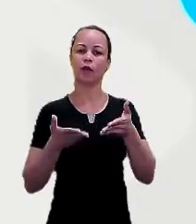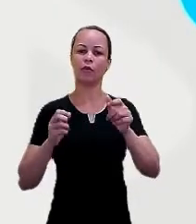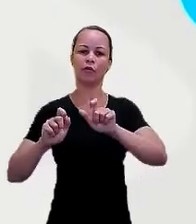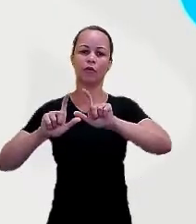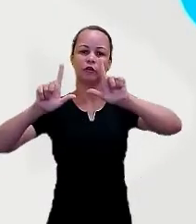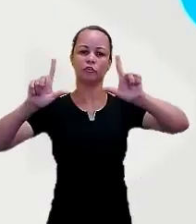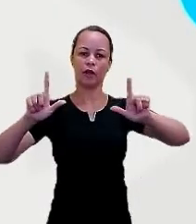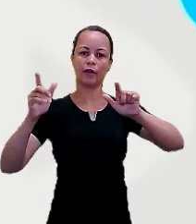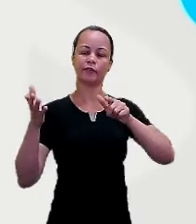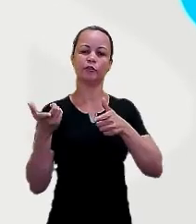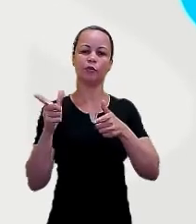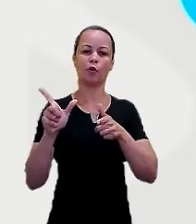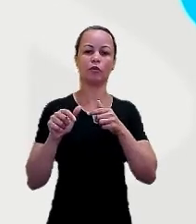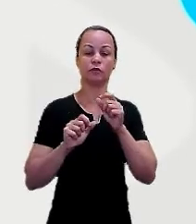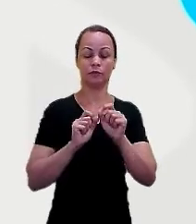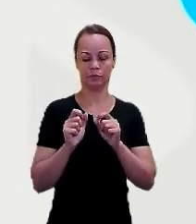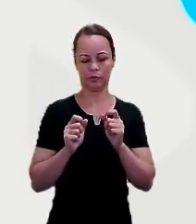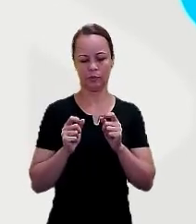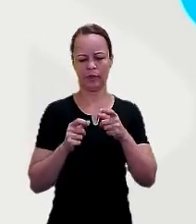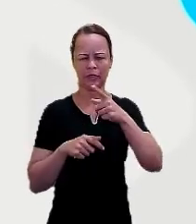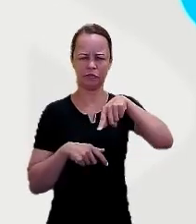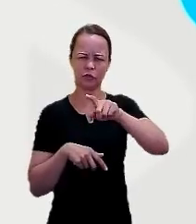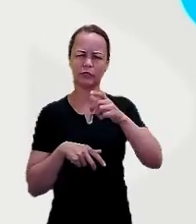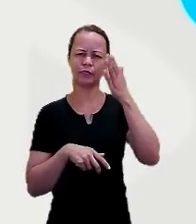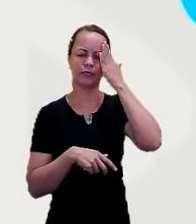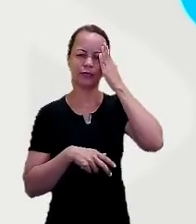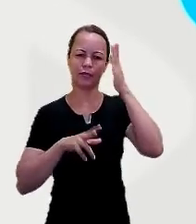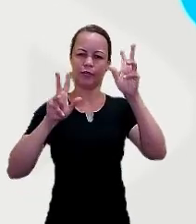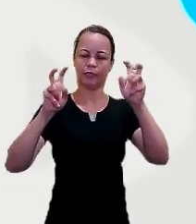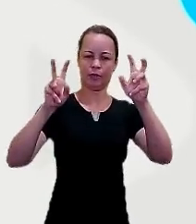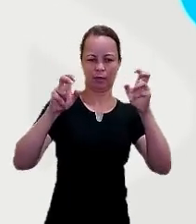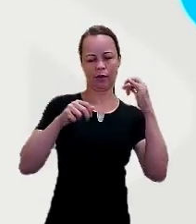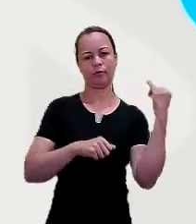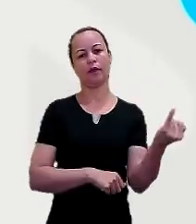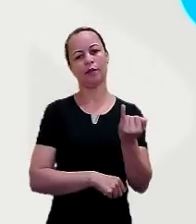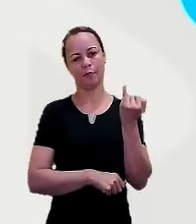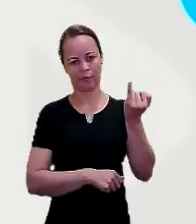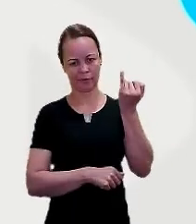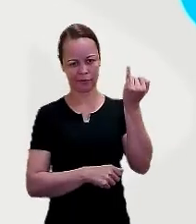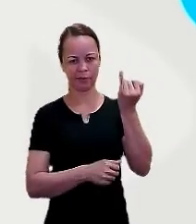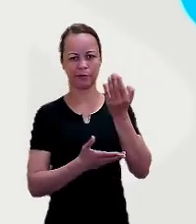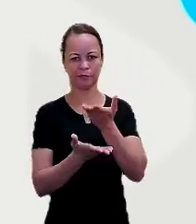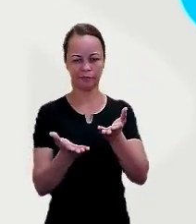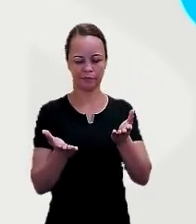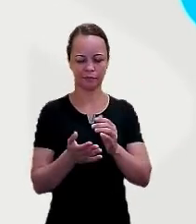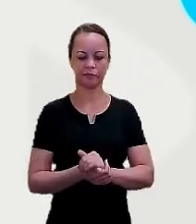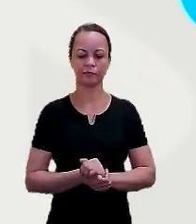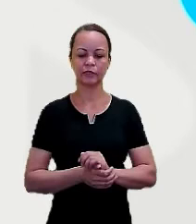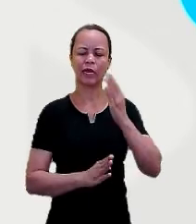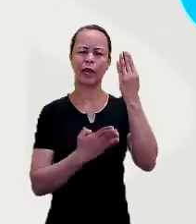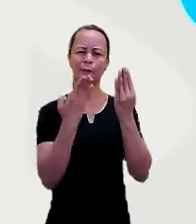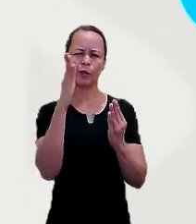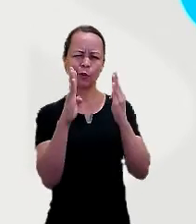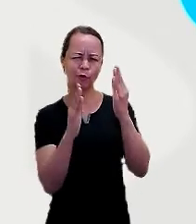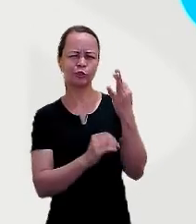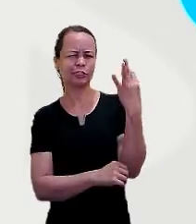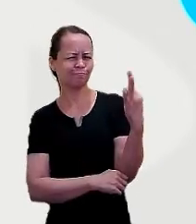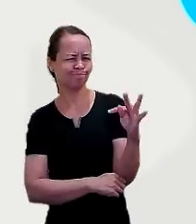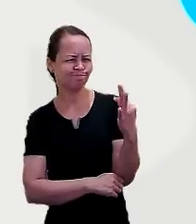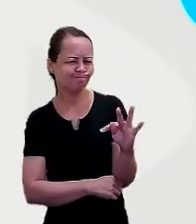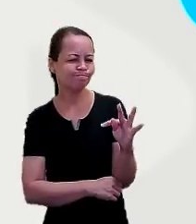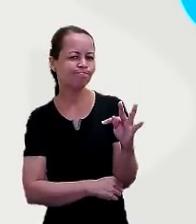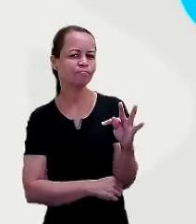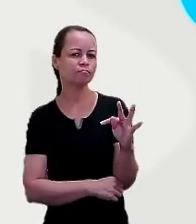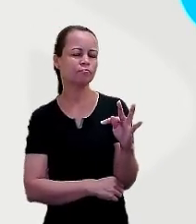aluno possa se apropriar da temática da nossa aula de hoje, que é uma temática muito relevante. A biologia da dor. Pense